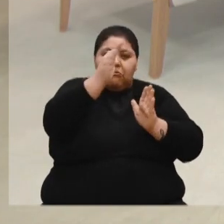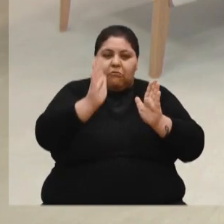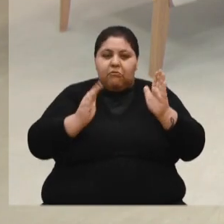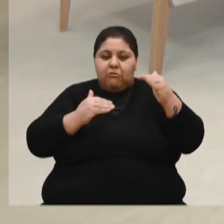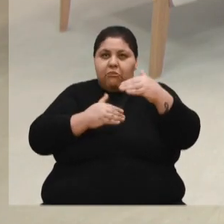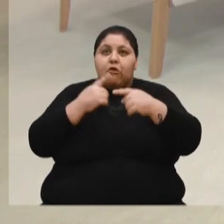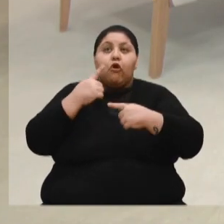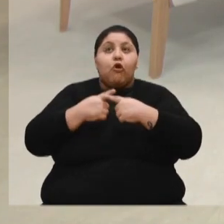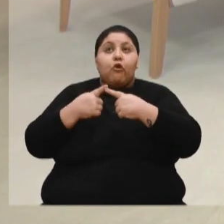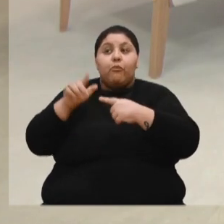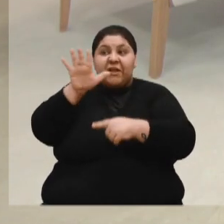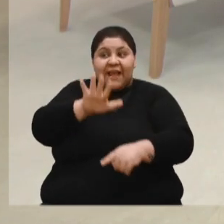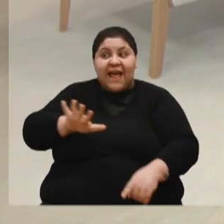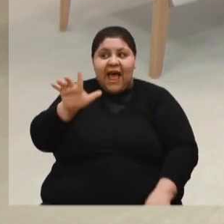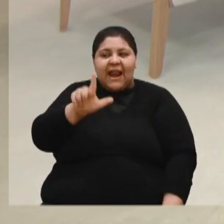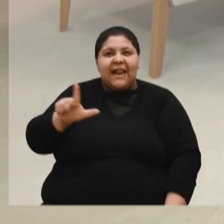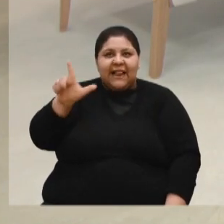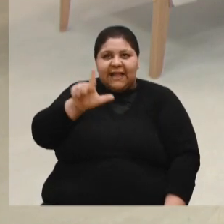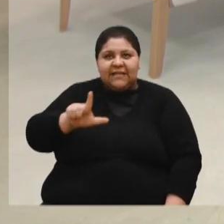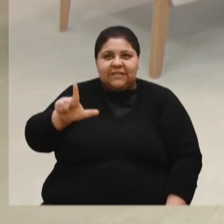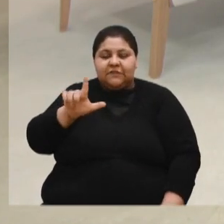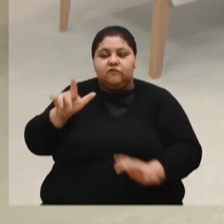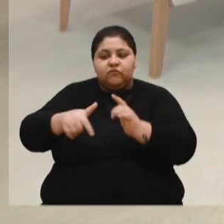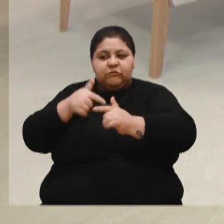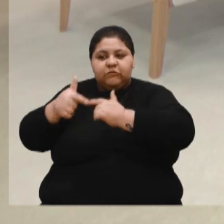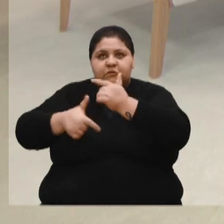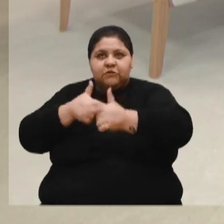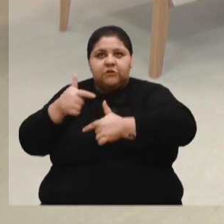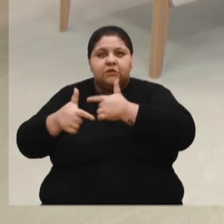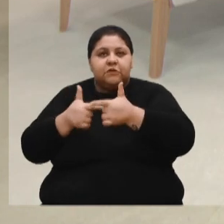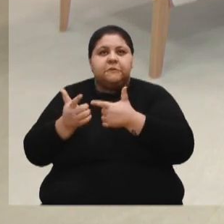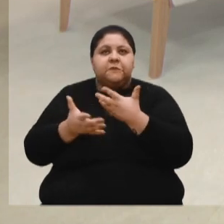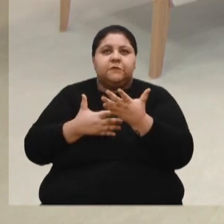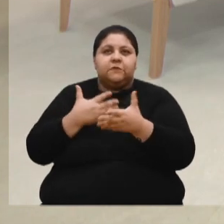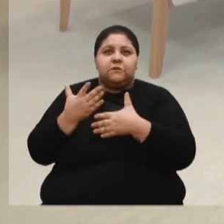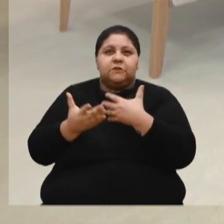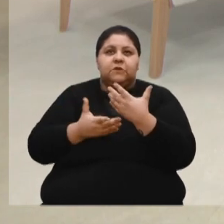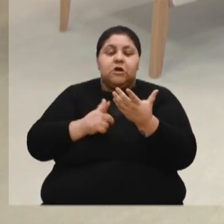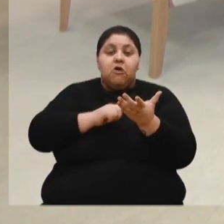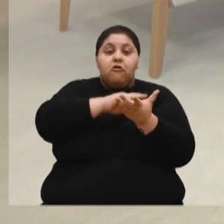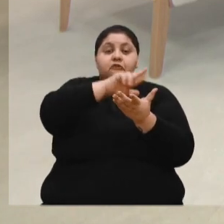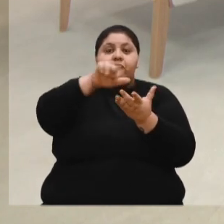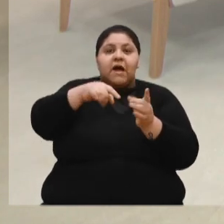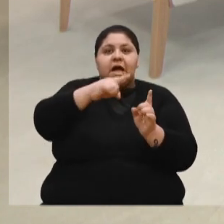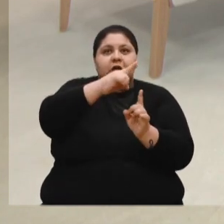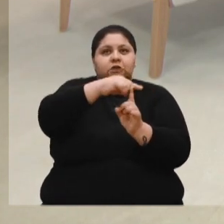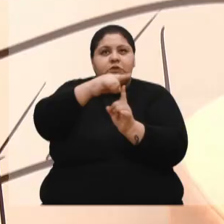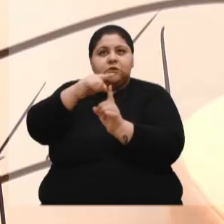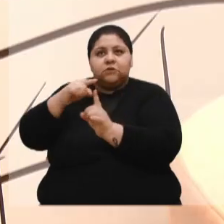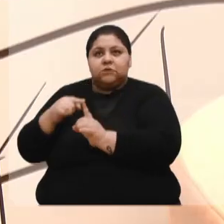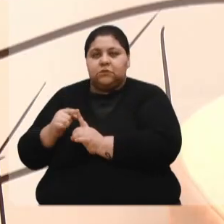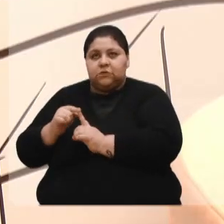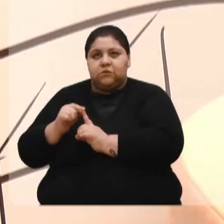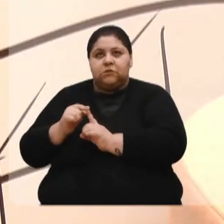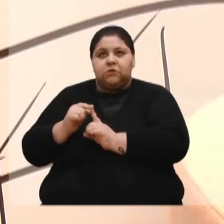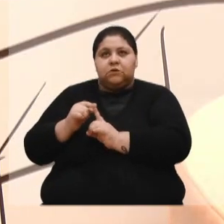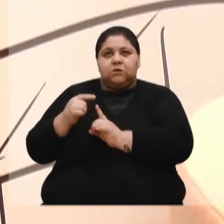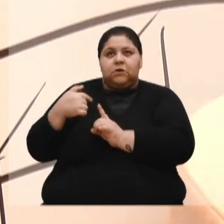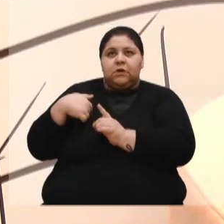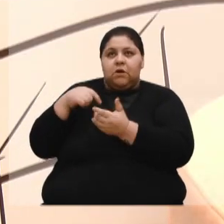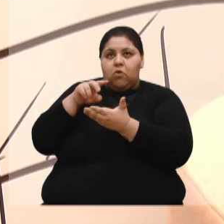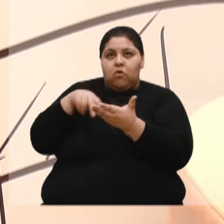campo literário ele vem trabalhando com gêneros diversos. Eu acabo de